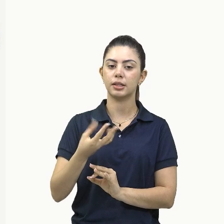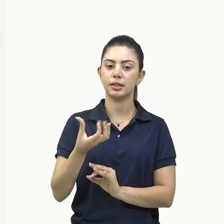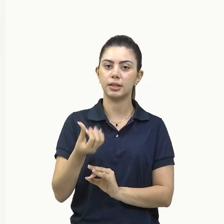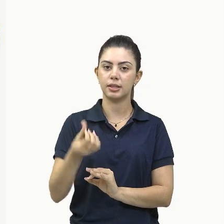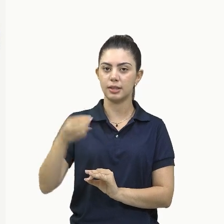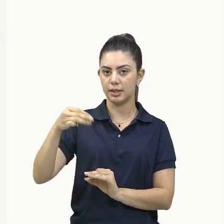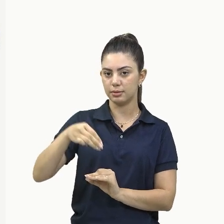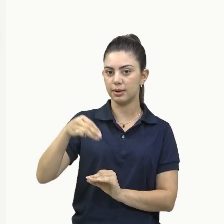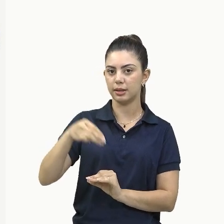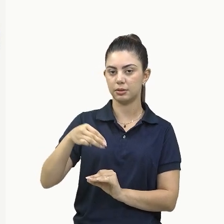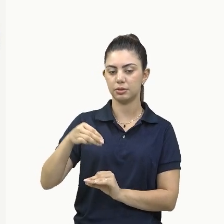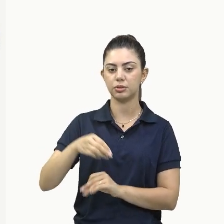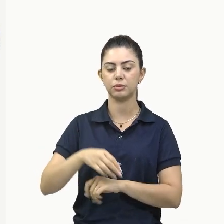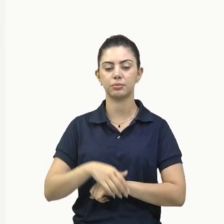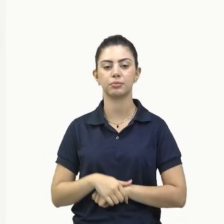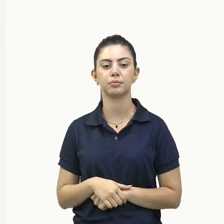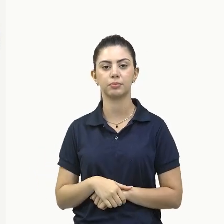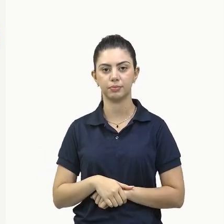36 metros.